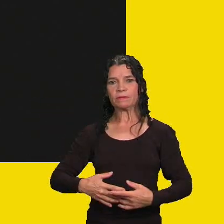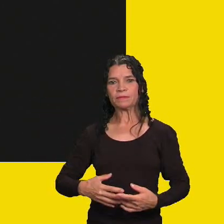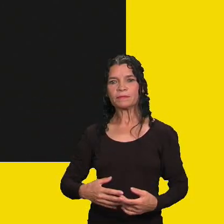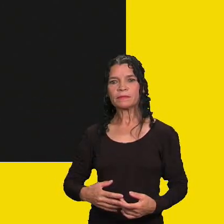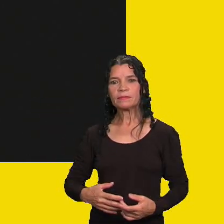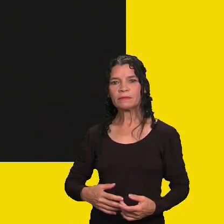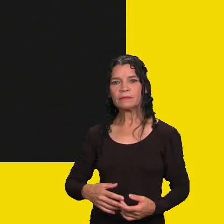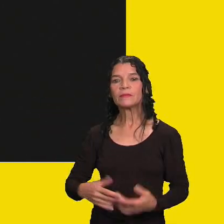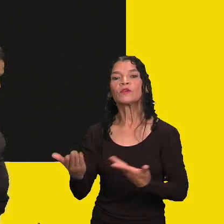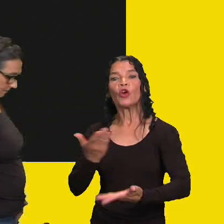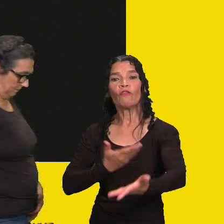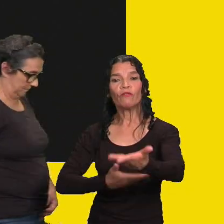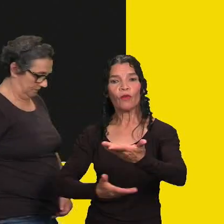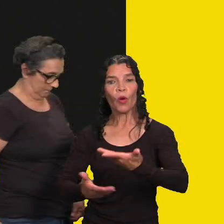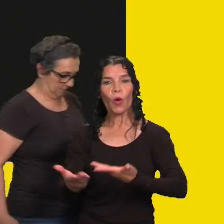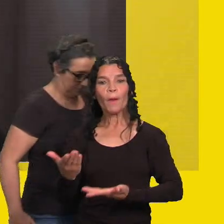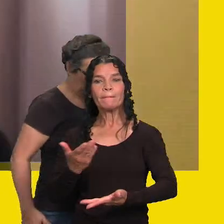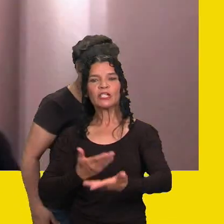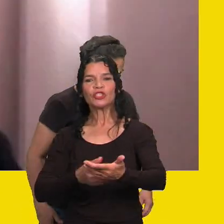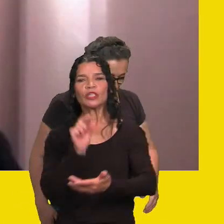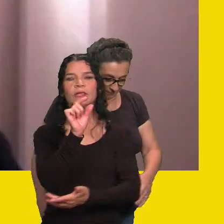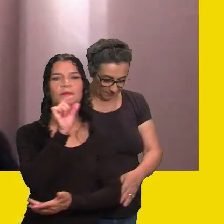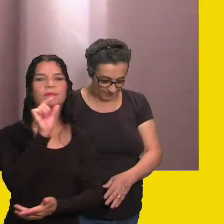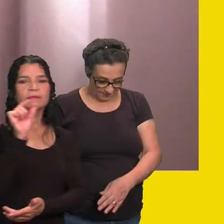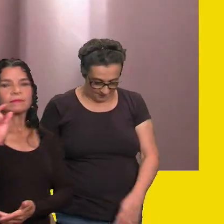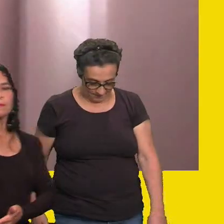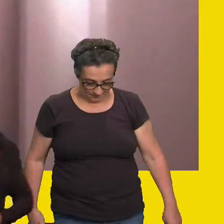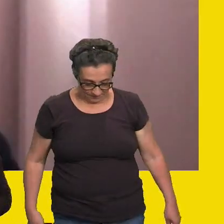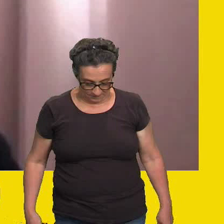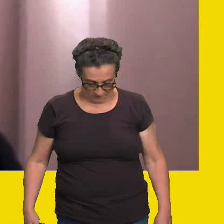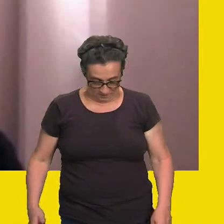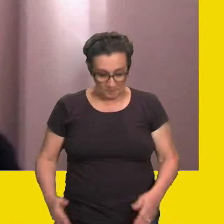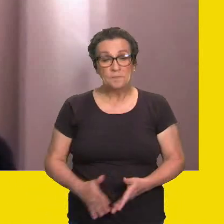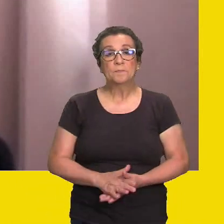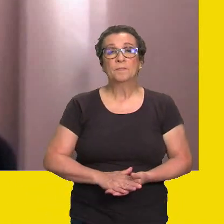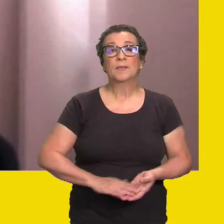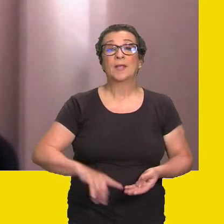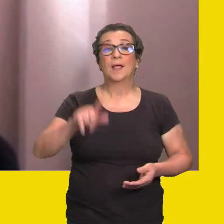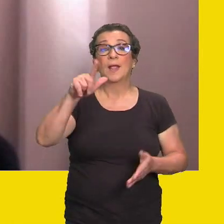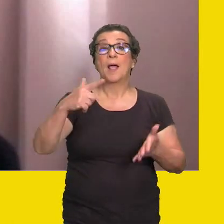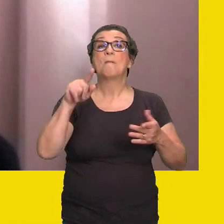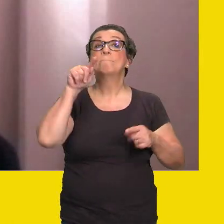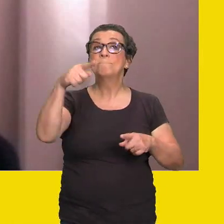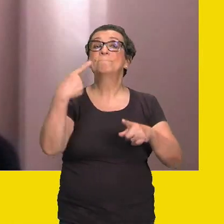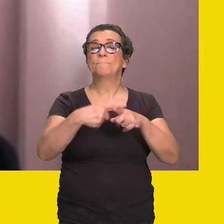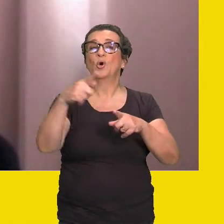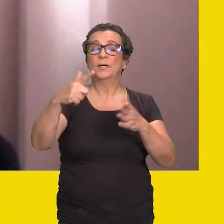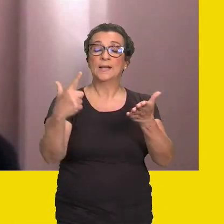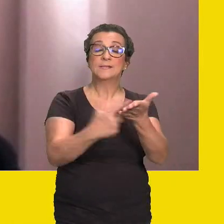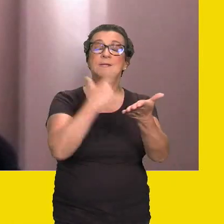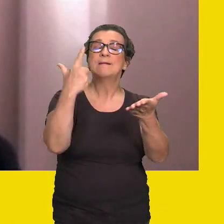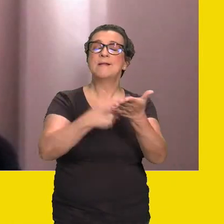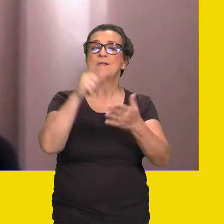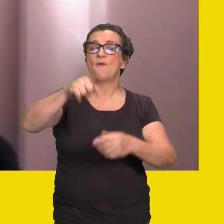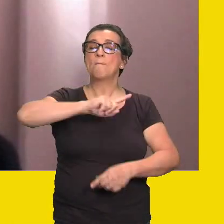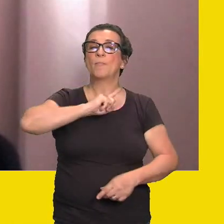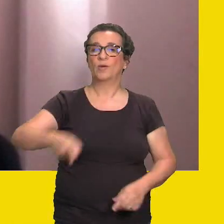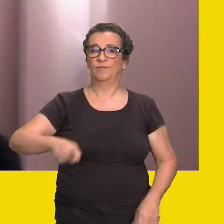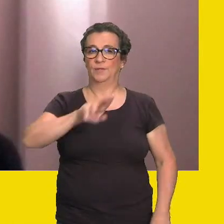Eu vou compartilhar com vocês alguns trechos do texto Ler Devia Ser Proibido. Foi escrito por Guiomar de